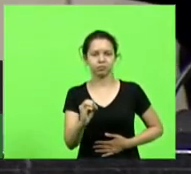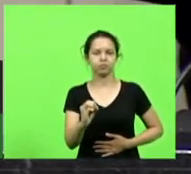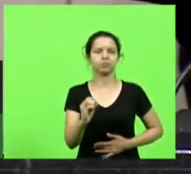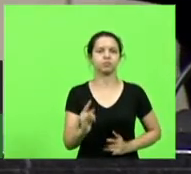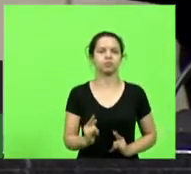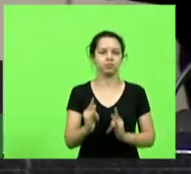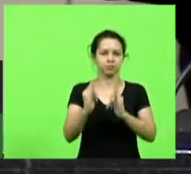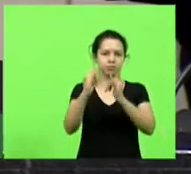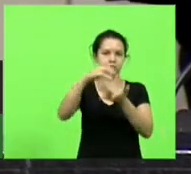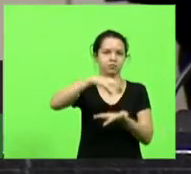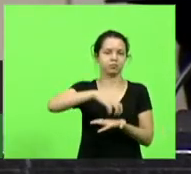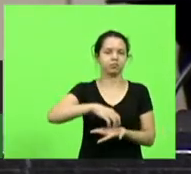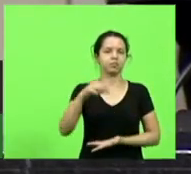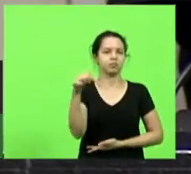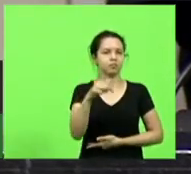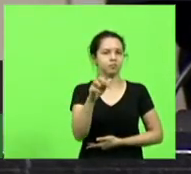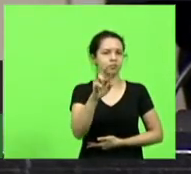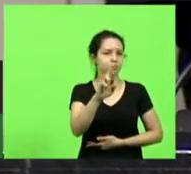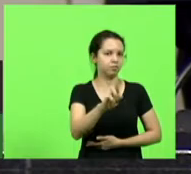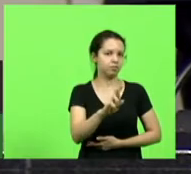da 7ª RPM,